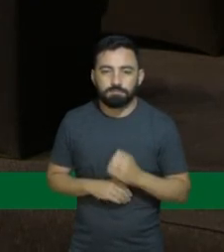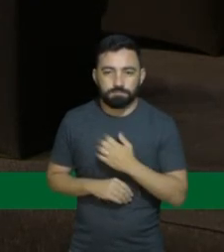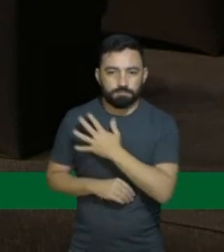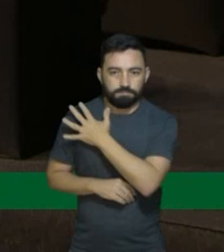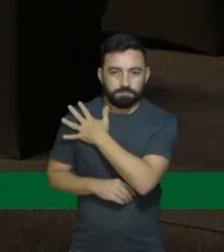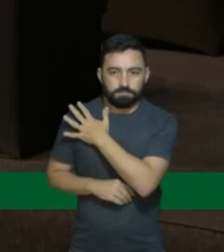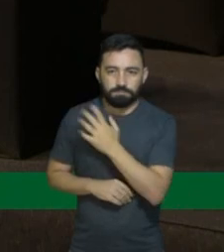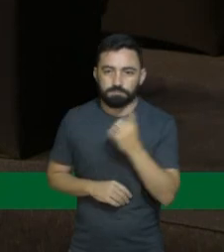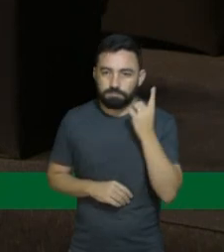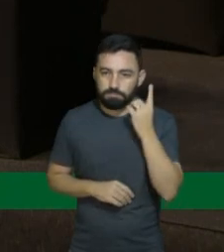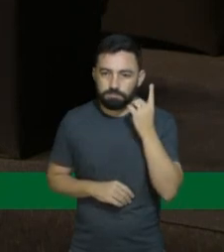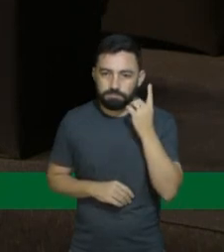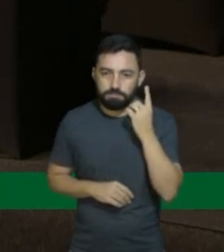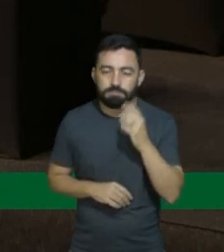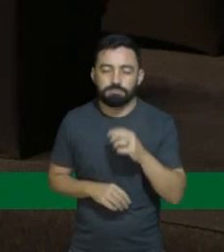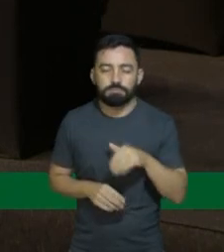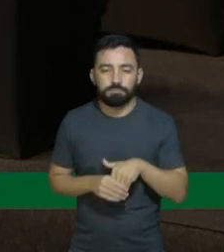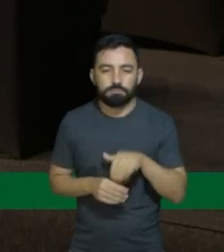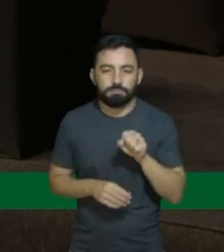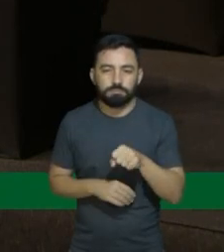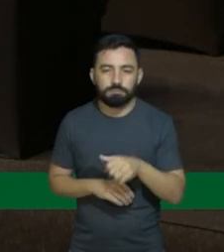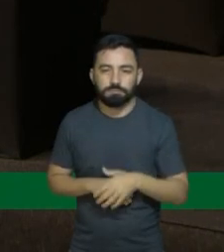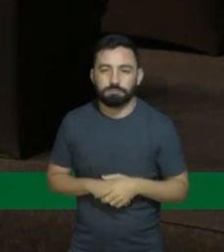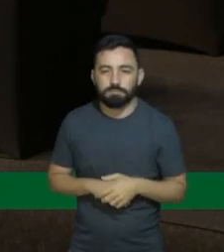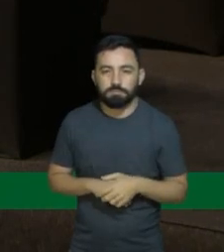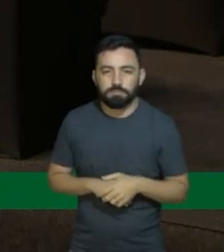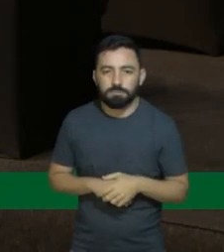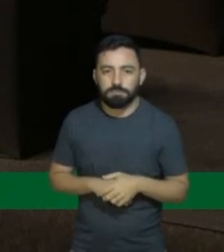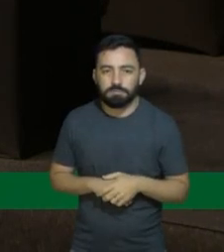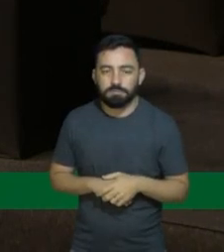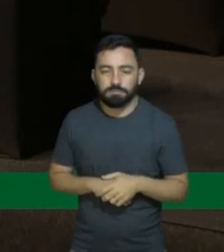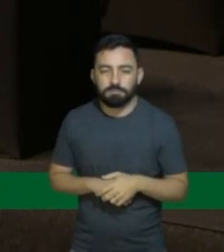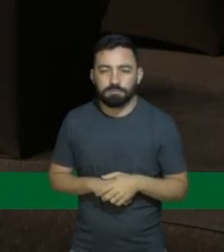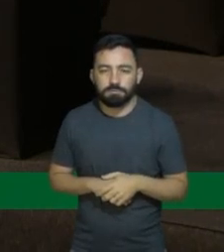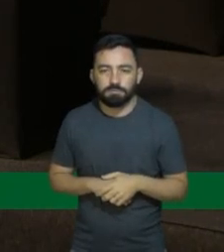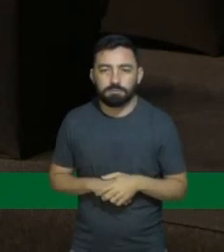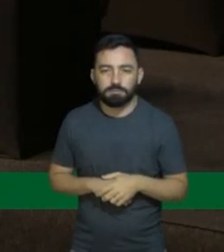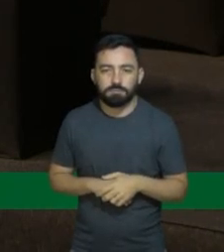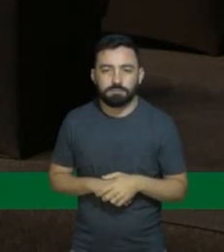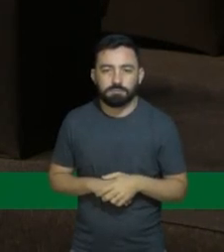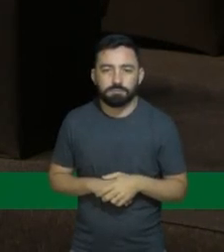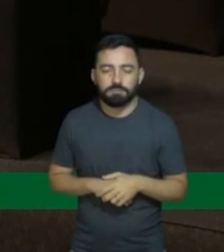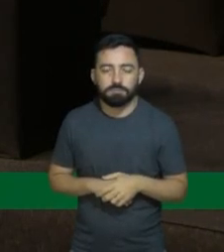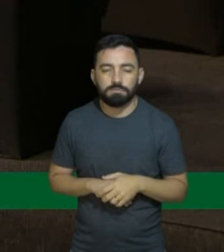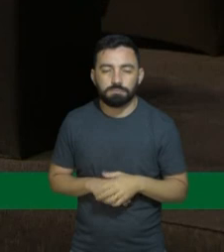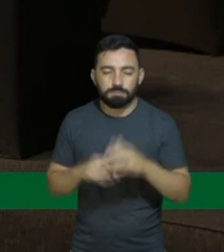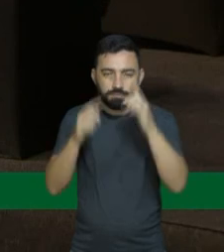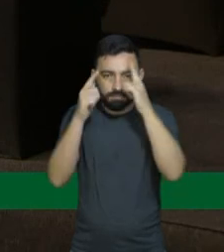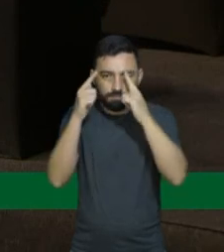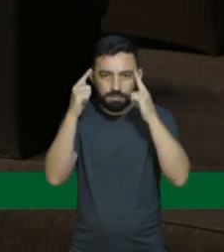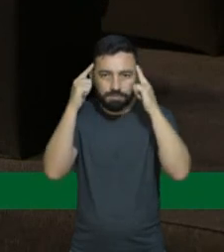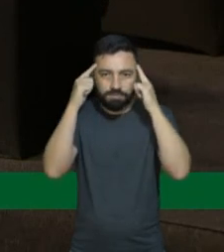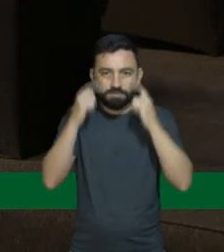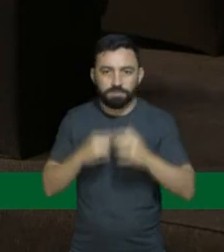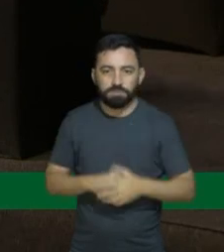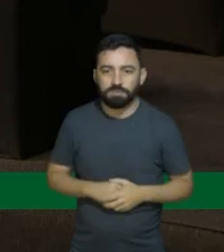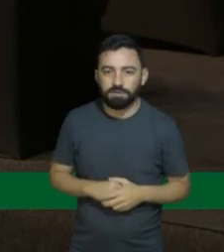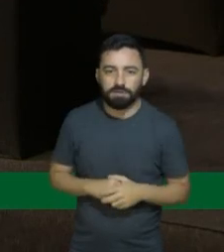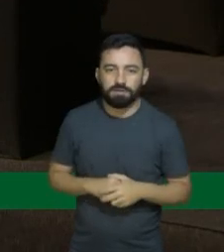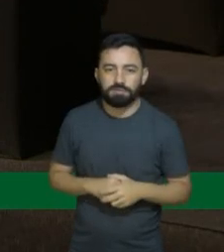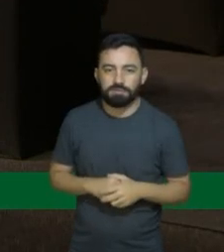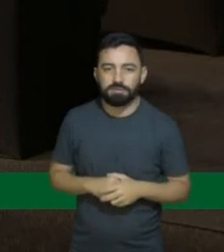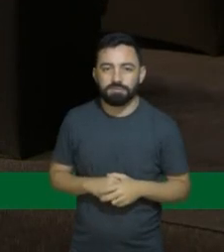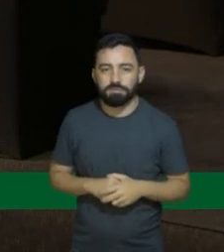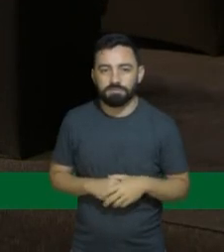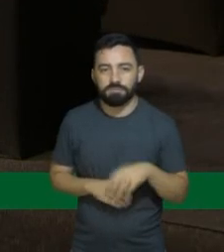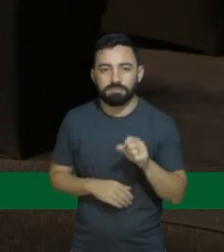Bernardes deput Napoleão Vot assim vota deputado neeta deput sareta vota